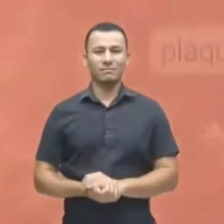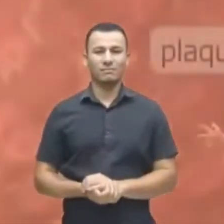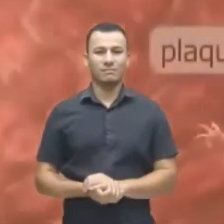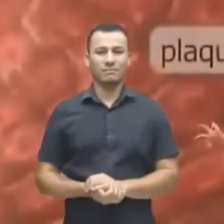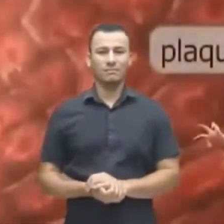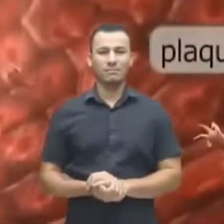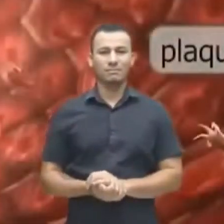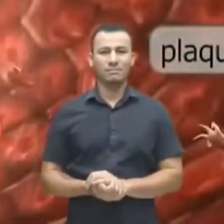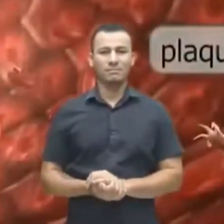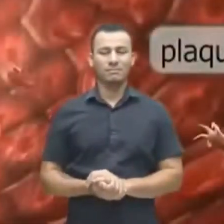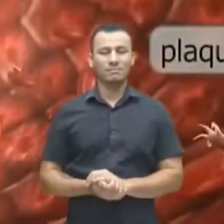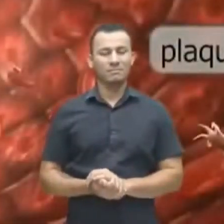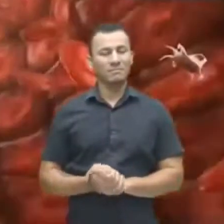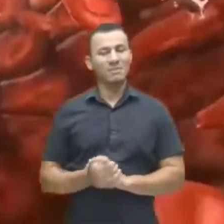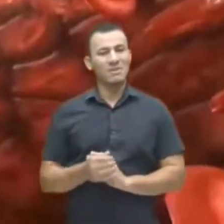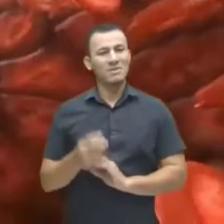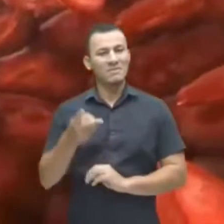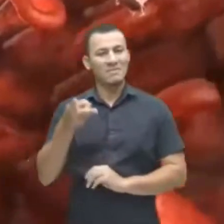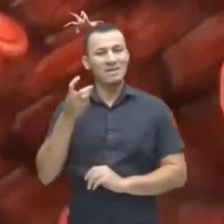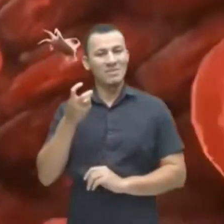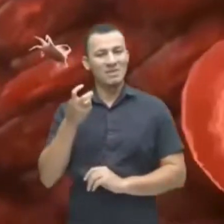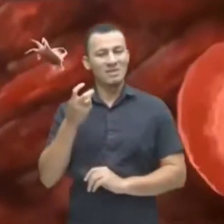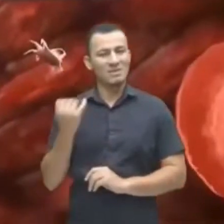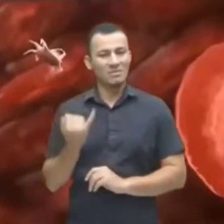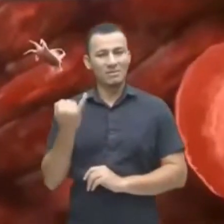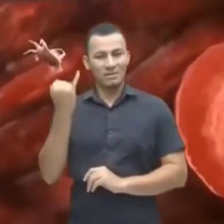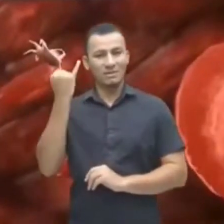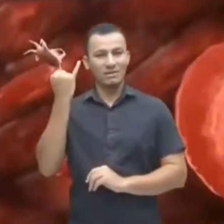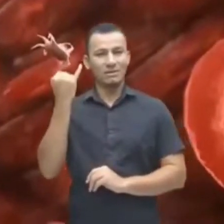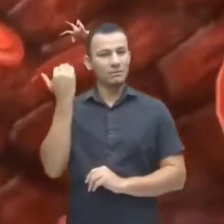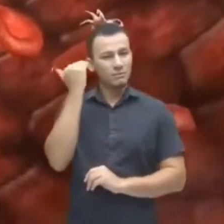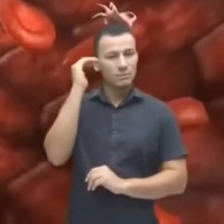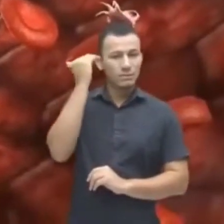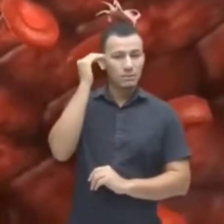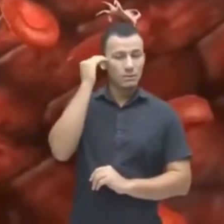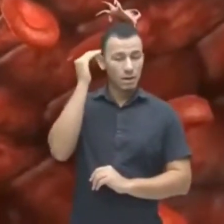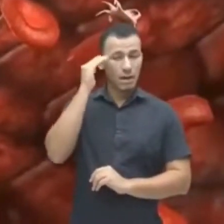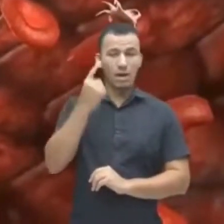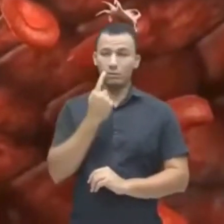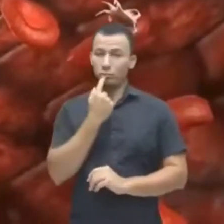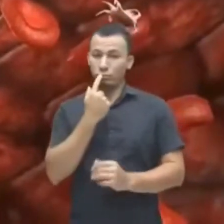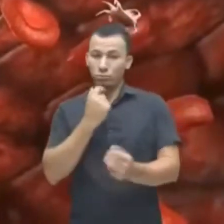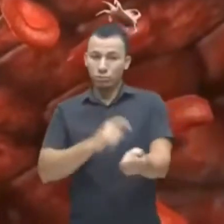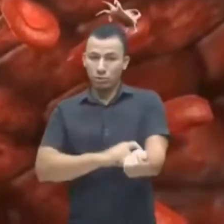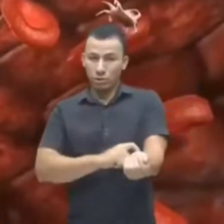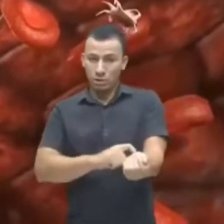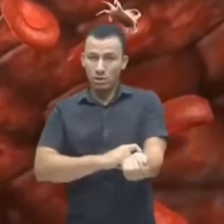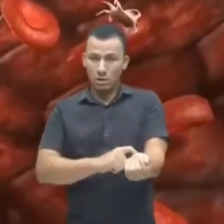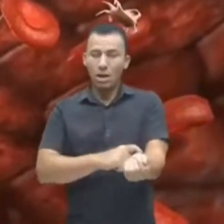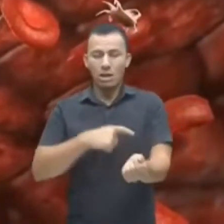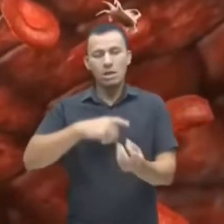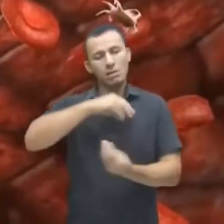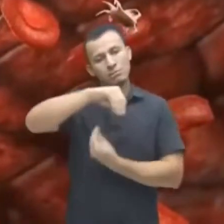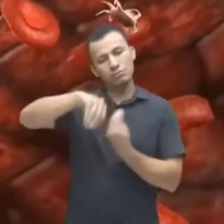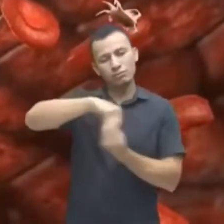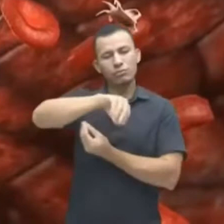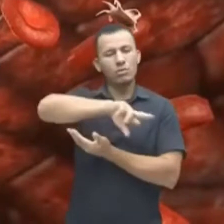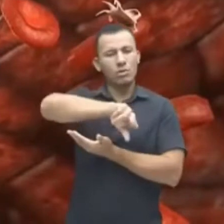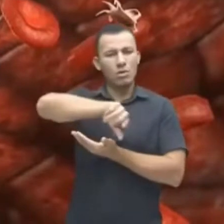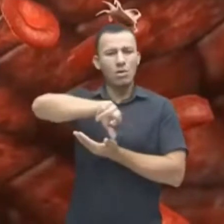como é interessante, né, gente? Nós entendermos que o sangue também é formado por